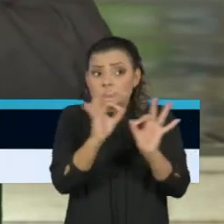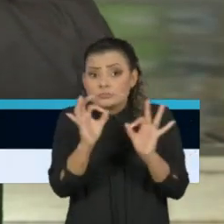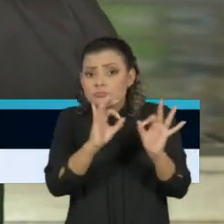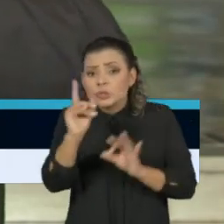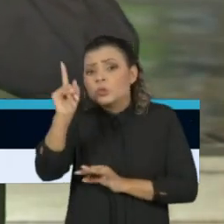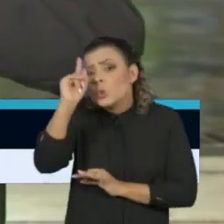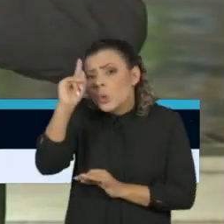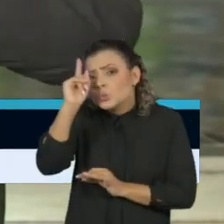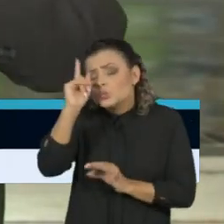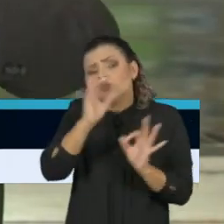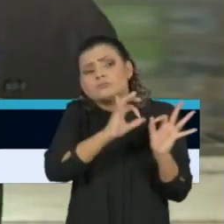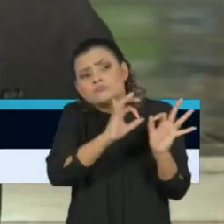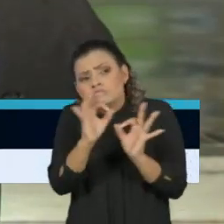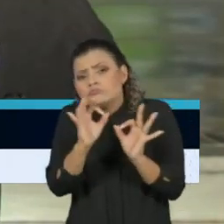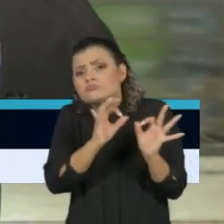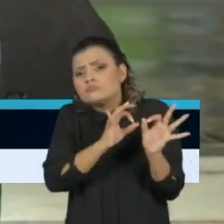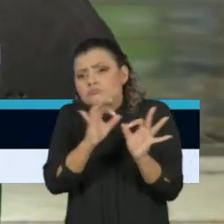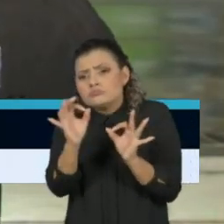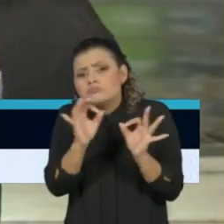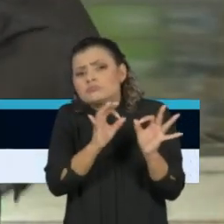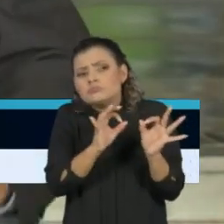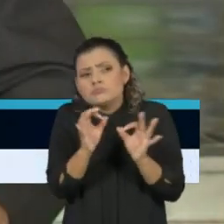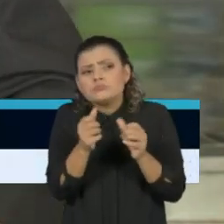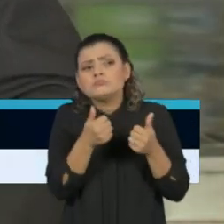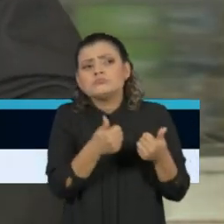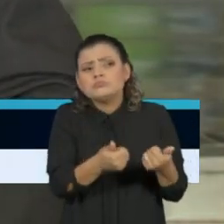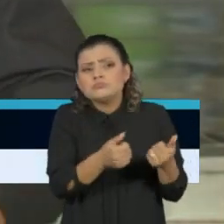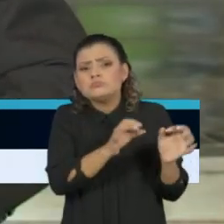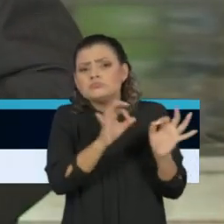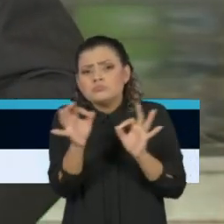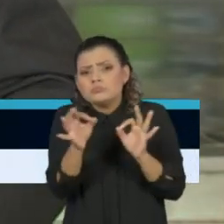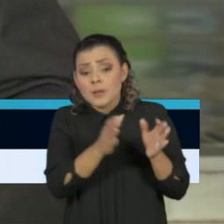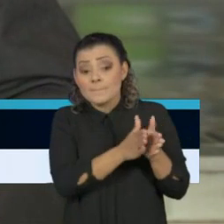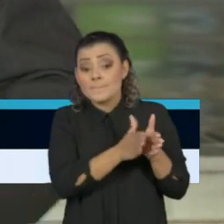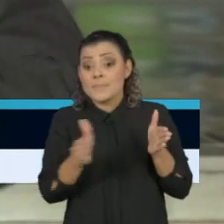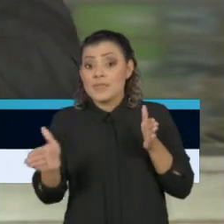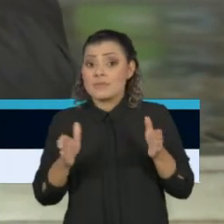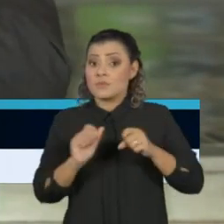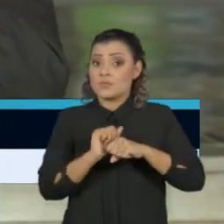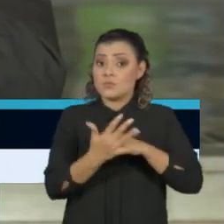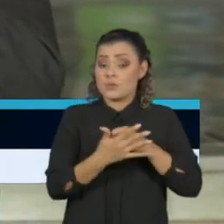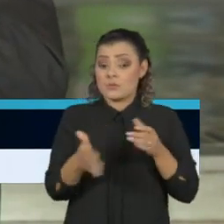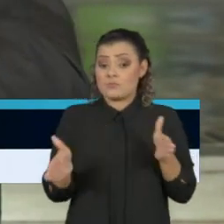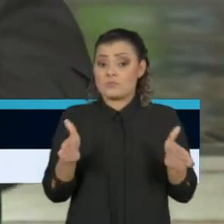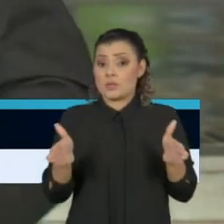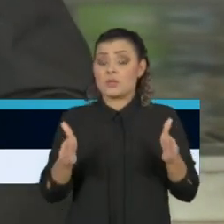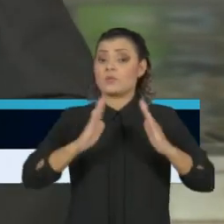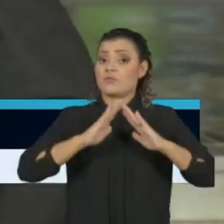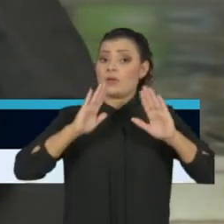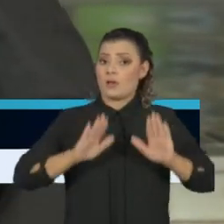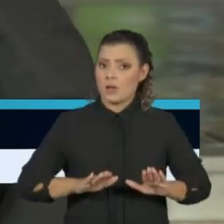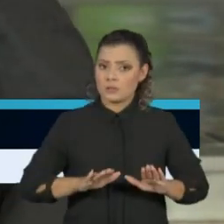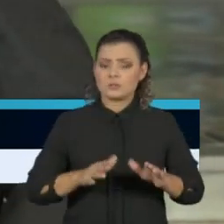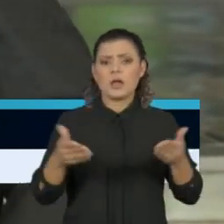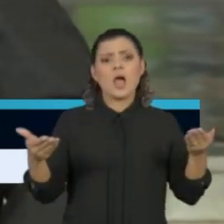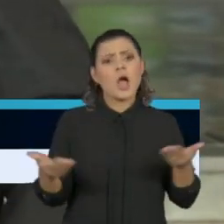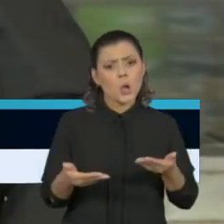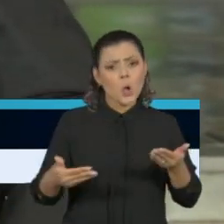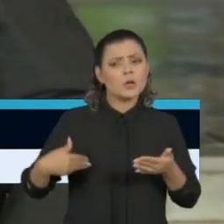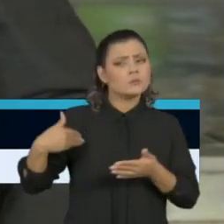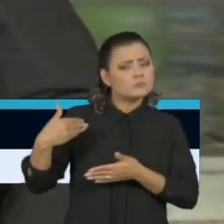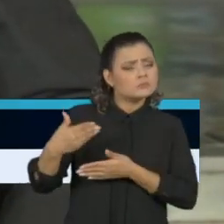observar isso por todo o período da epidemia, mas pelos casos iniciais que nós